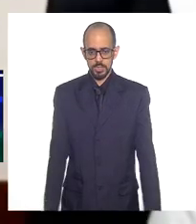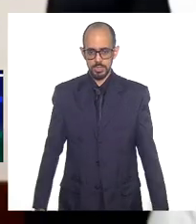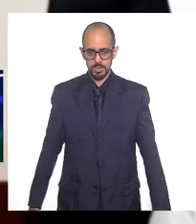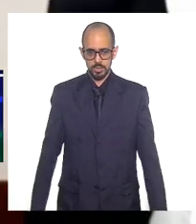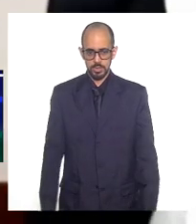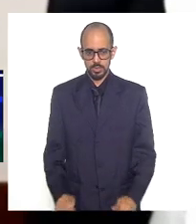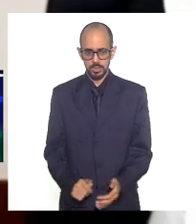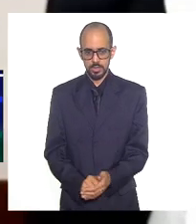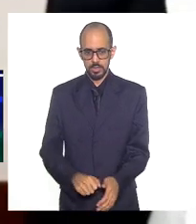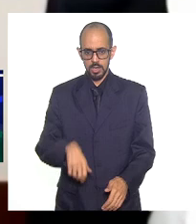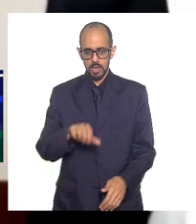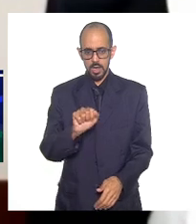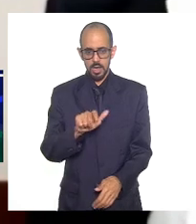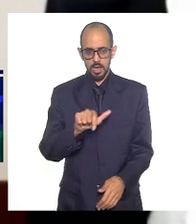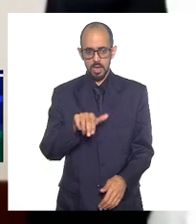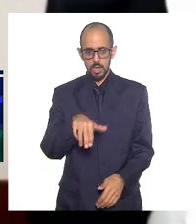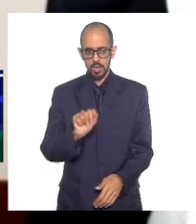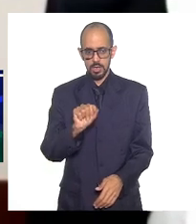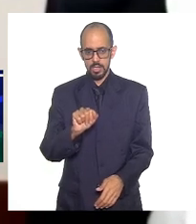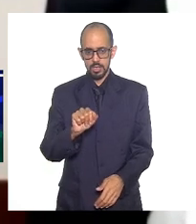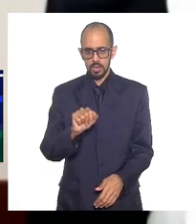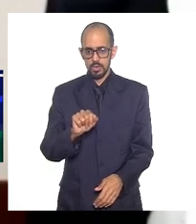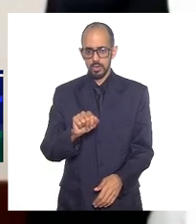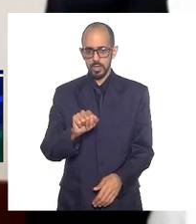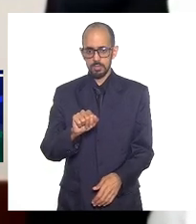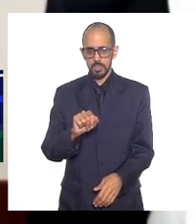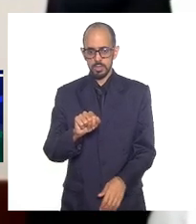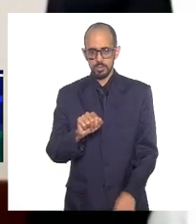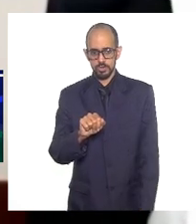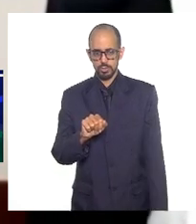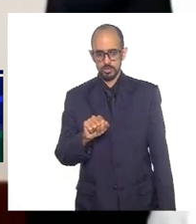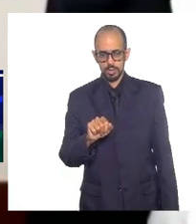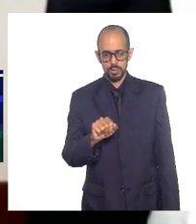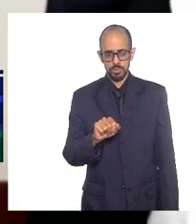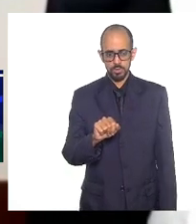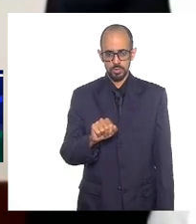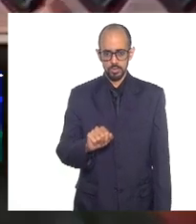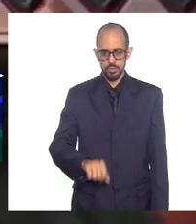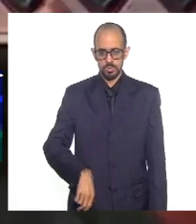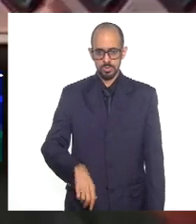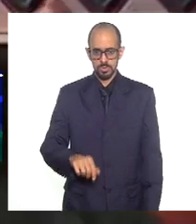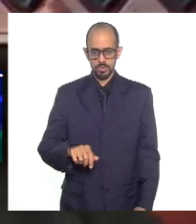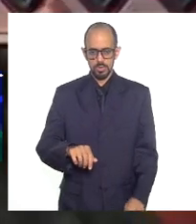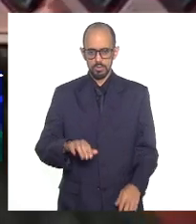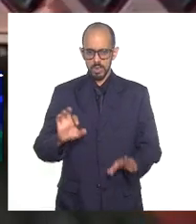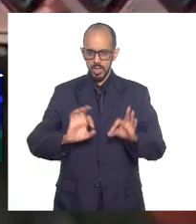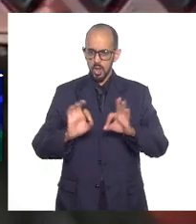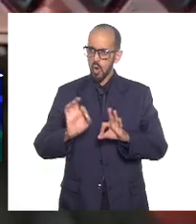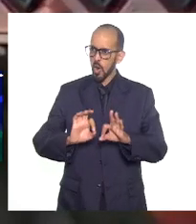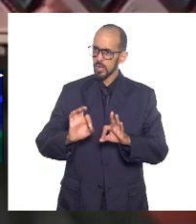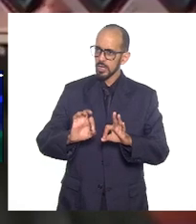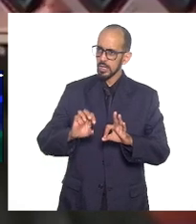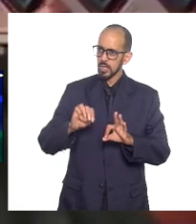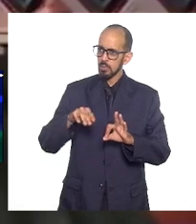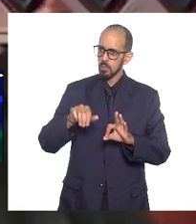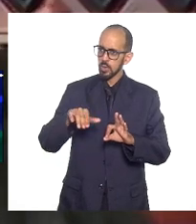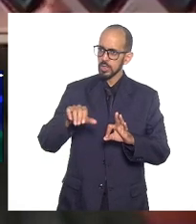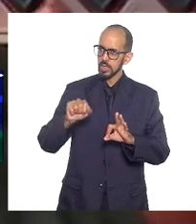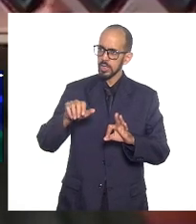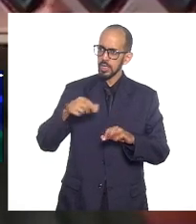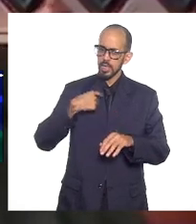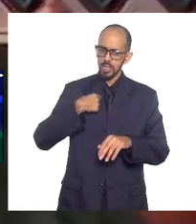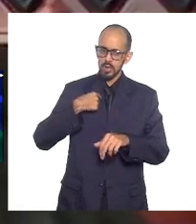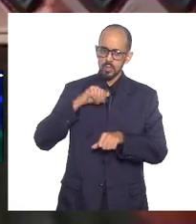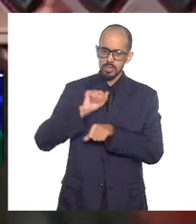deputada Alana Passos. Deputada Alana Passos. Presidente, uma questão de ordem. Eu iria aguardar